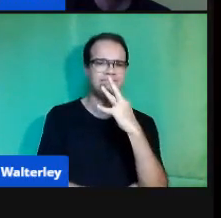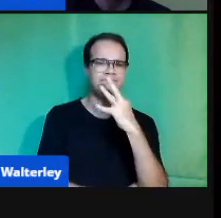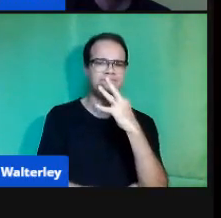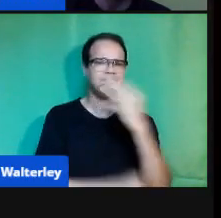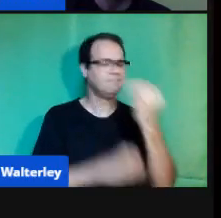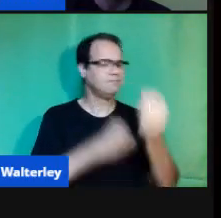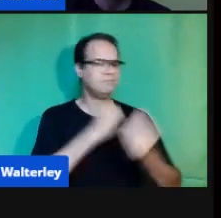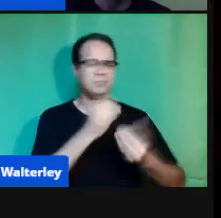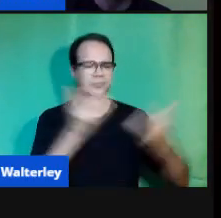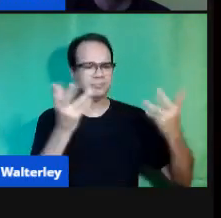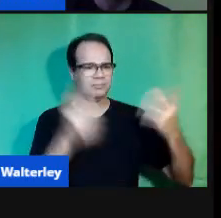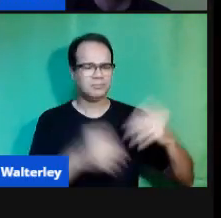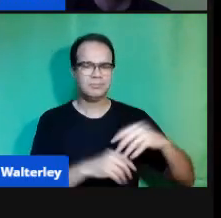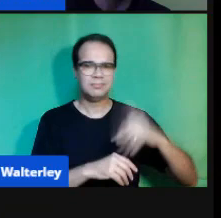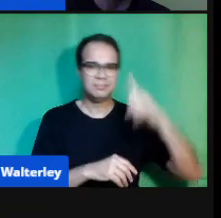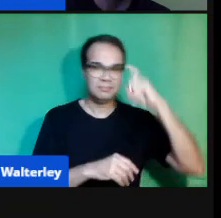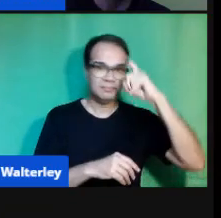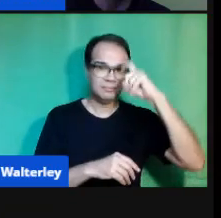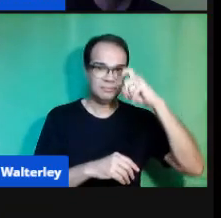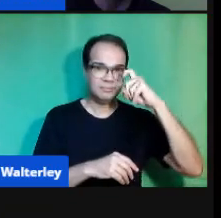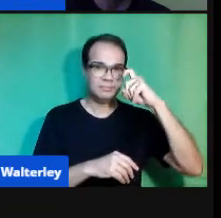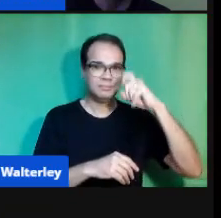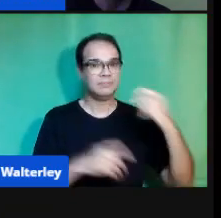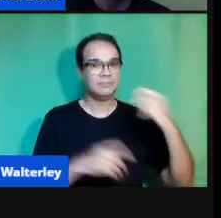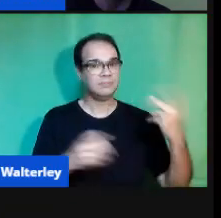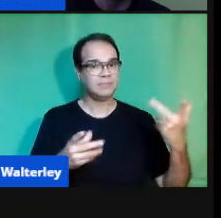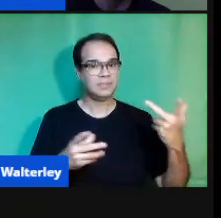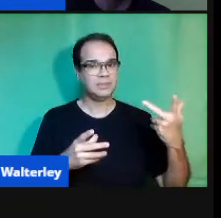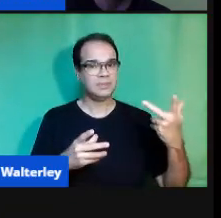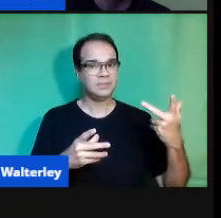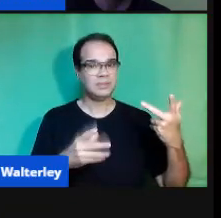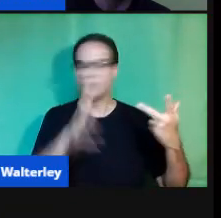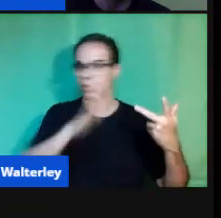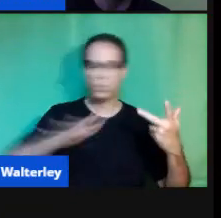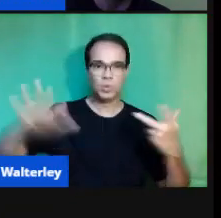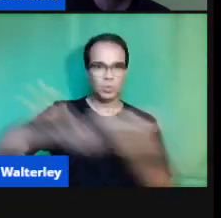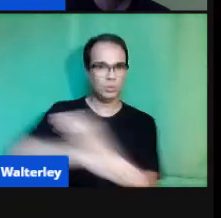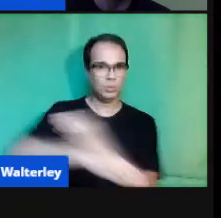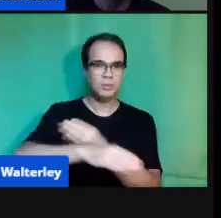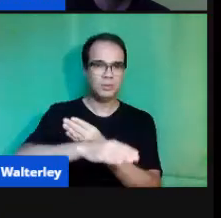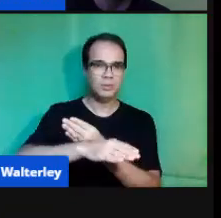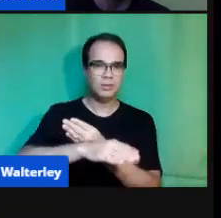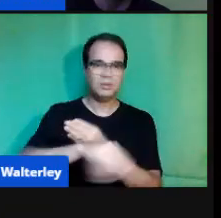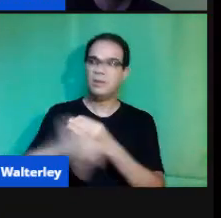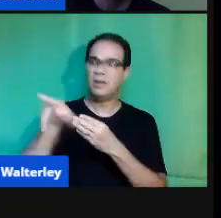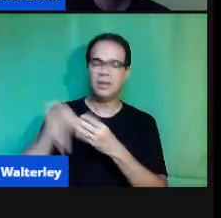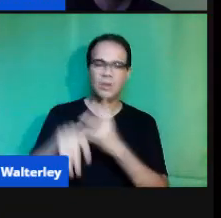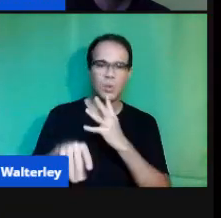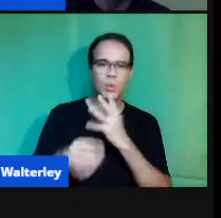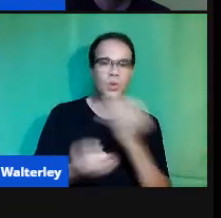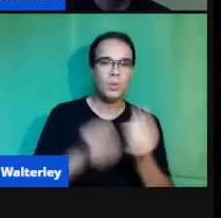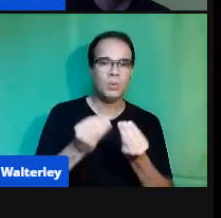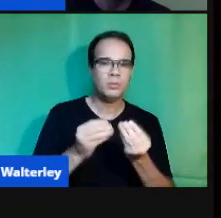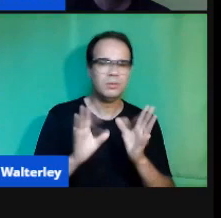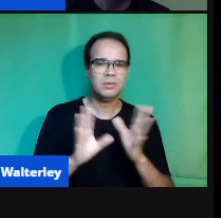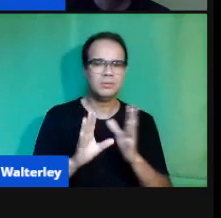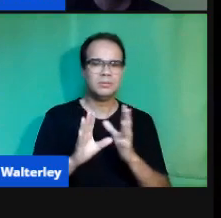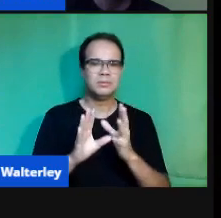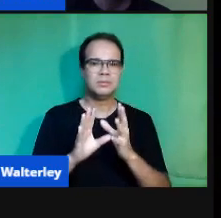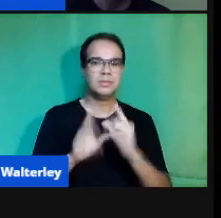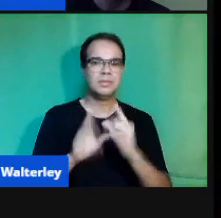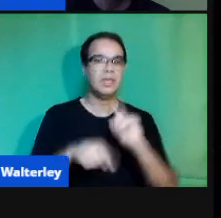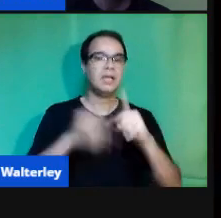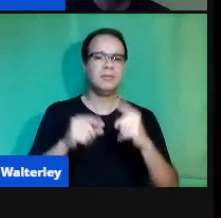supor, né? E que as pessoas brancas também têm, né? Então, o que levam eles, inclusive, é até negar a ser índio. Você tem